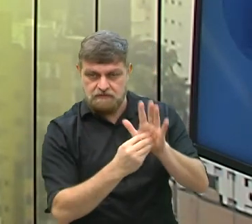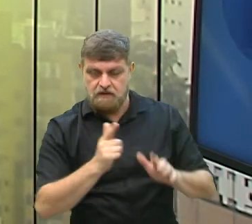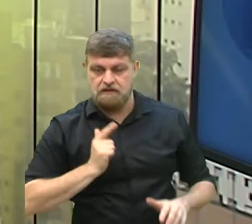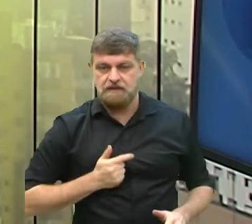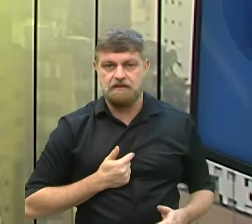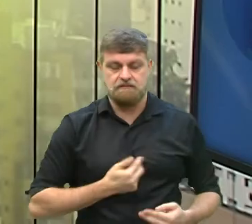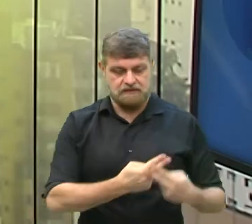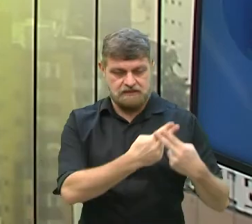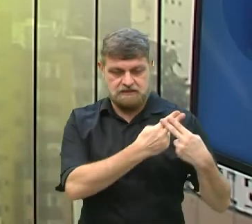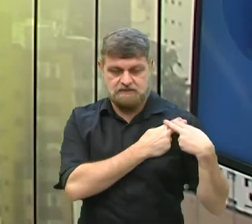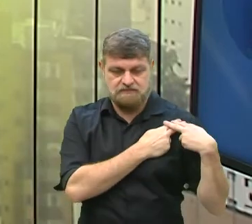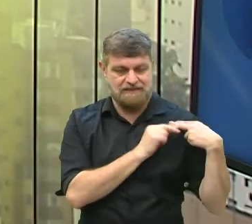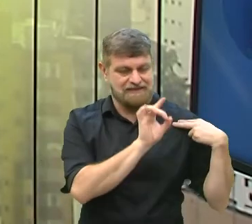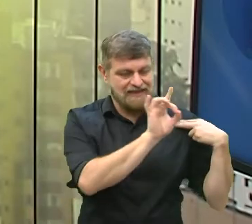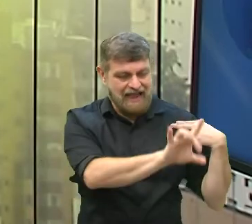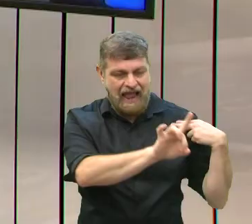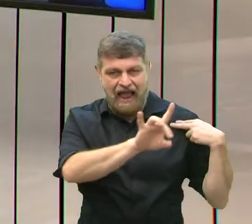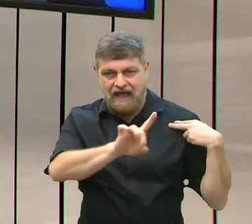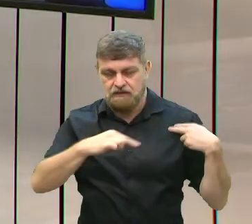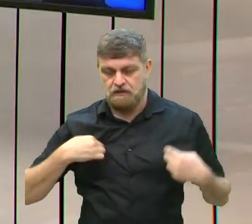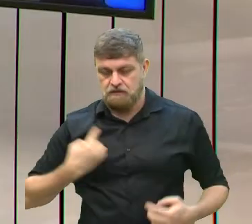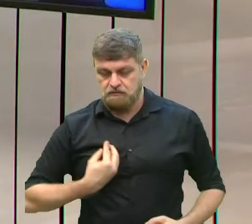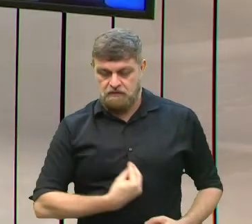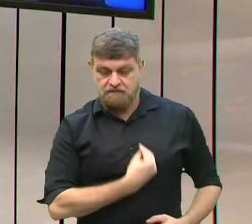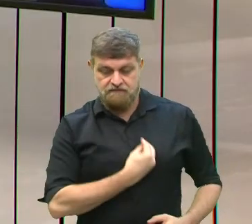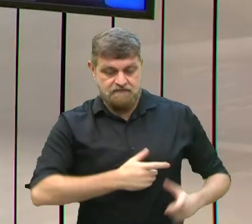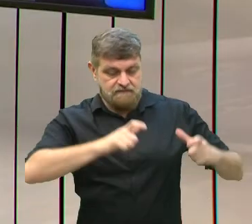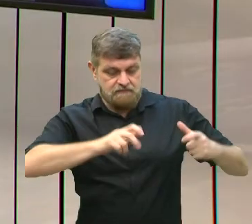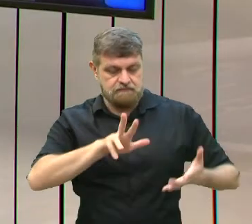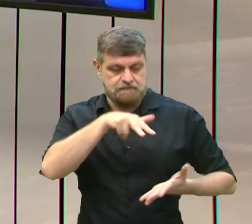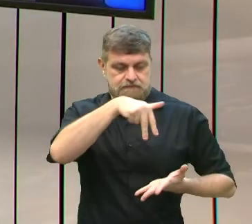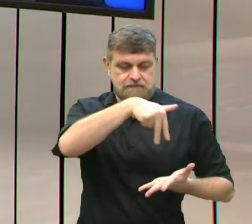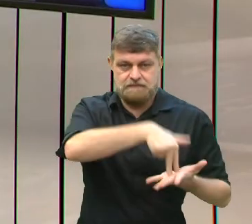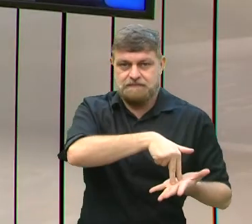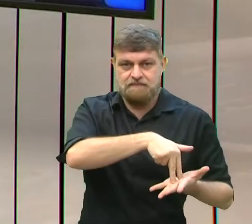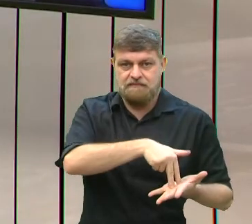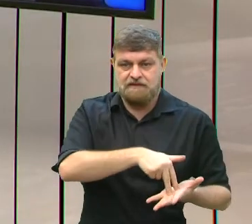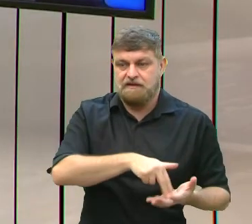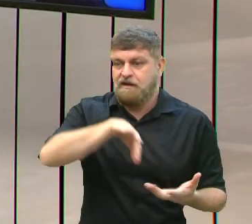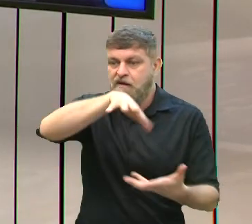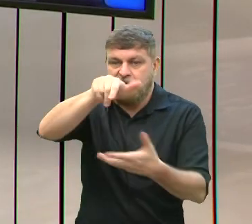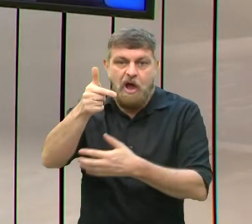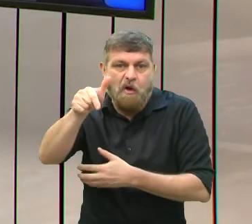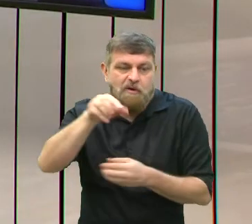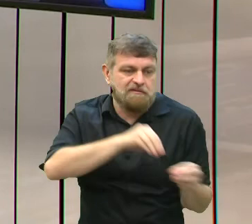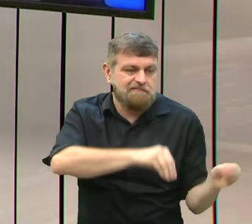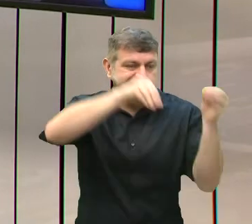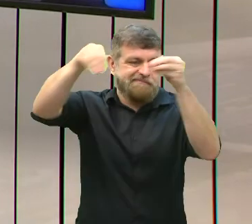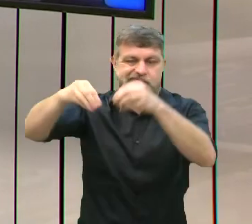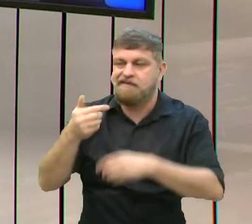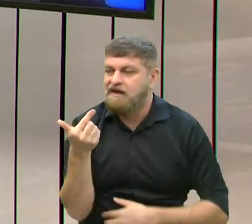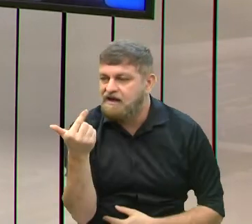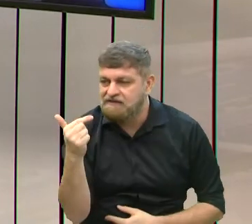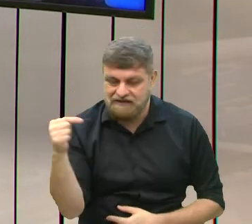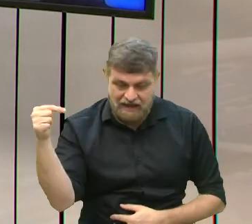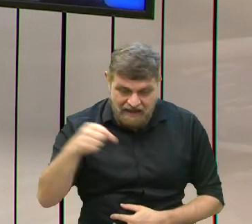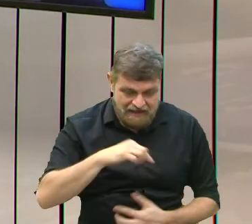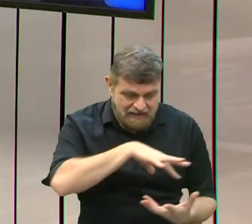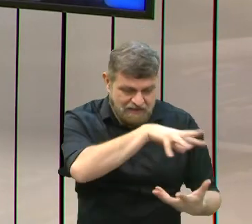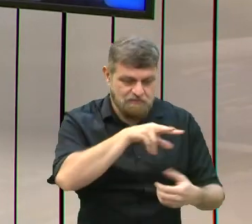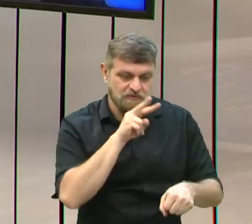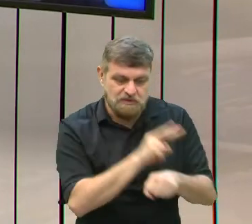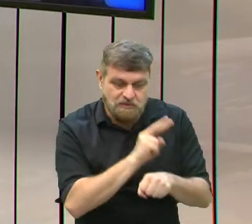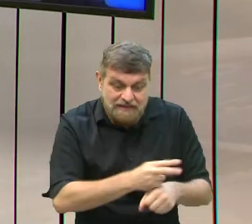nossas mãos cuidar da onde a gente vive, é aqui que a gente vai ficar, não tem outro planeta para a gente morar, né, Denise? A gente tem que cuidar de onde a gente está hoje,